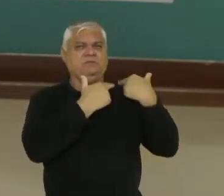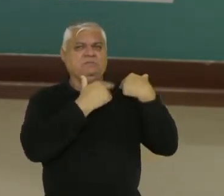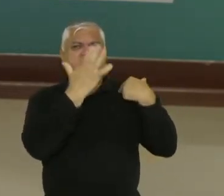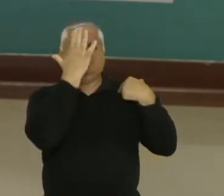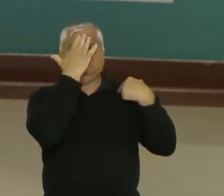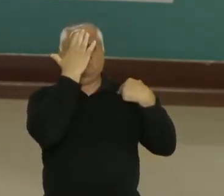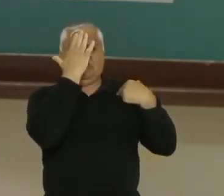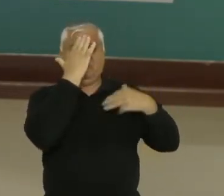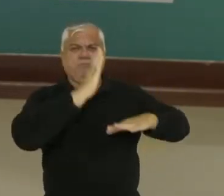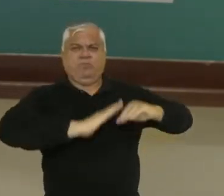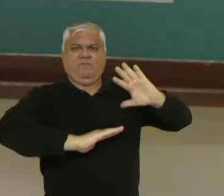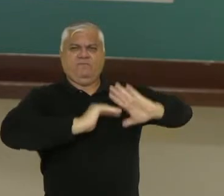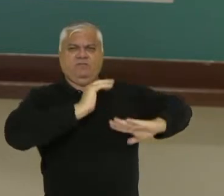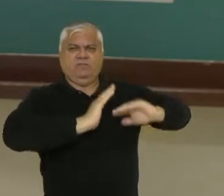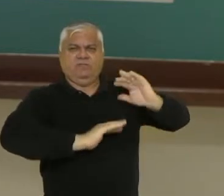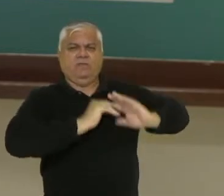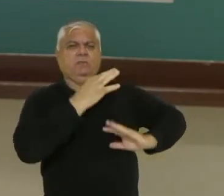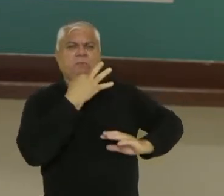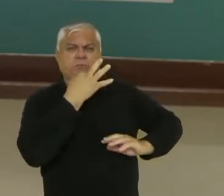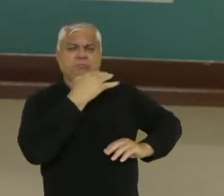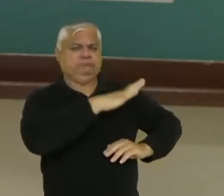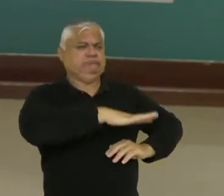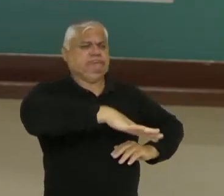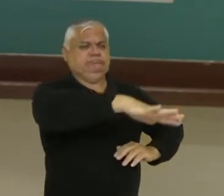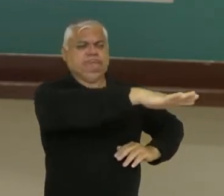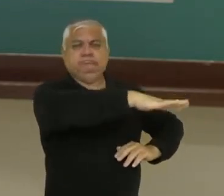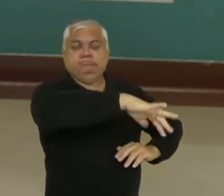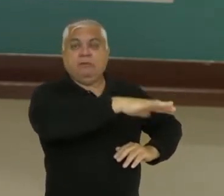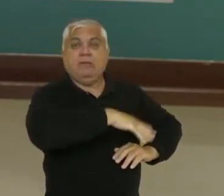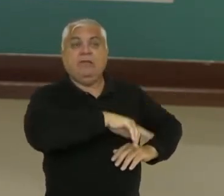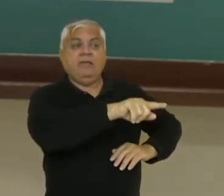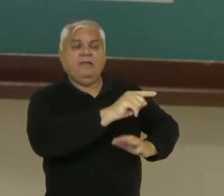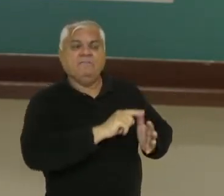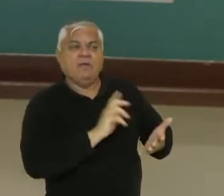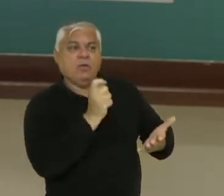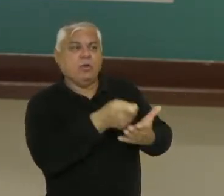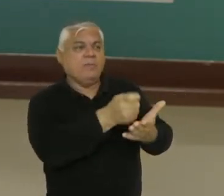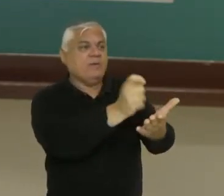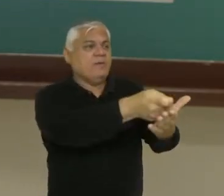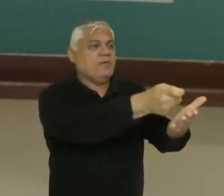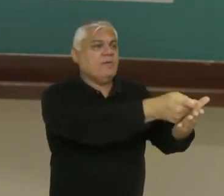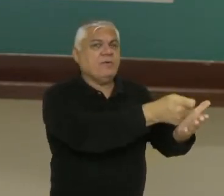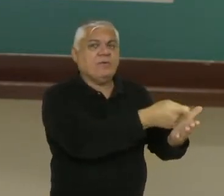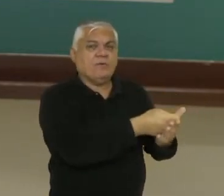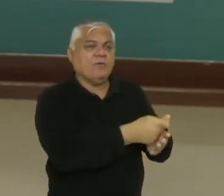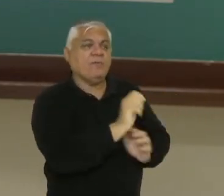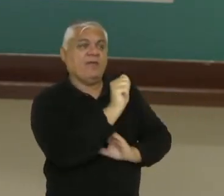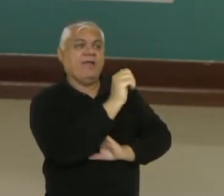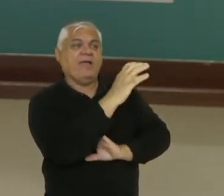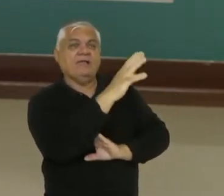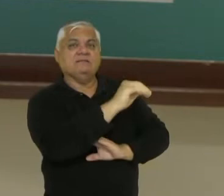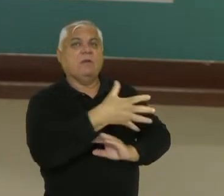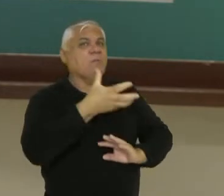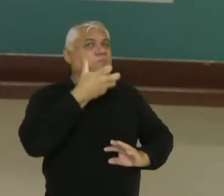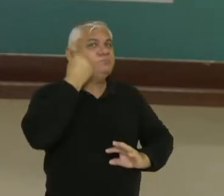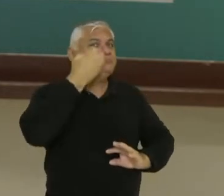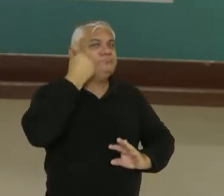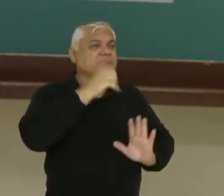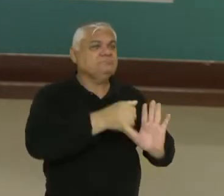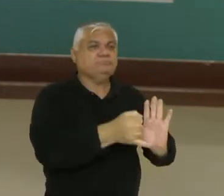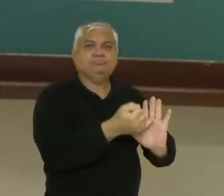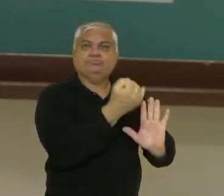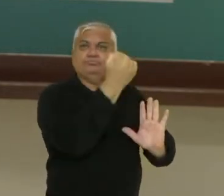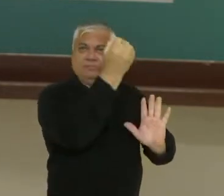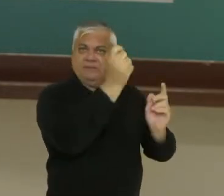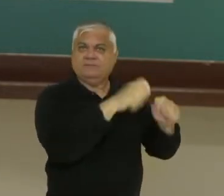ou seja, conhece o mercado de ações, aonde ele vai comprar ações que vão dar o melhor lucro possível,